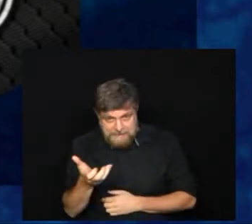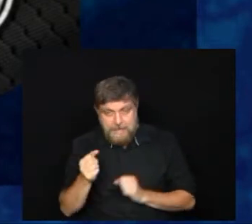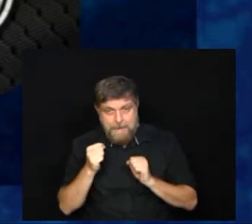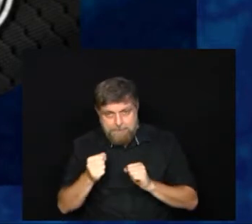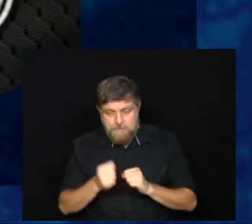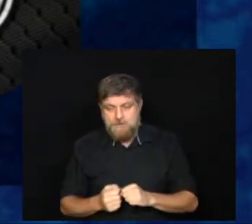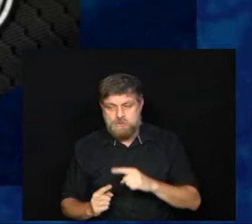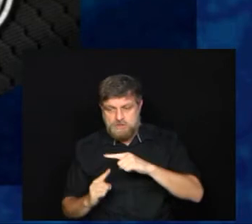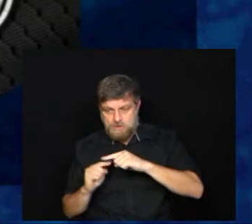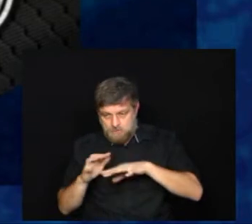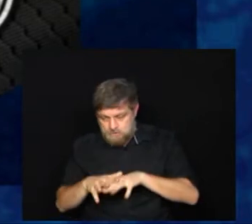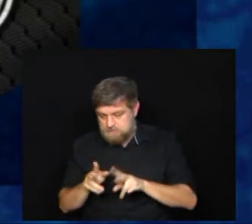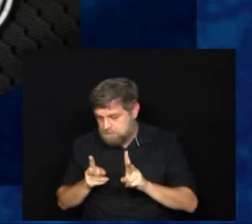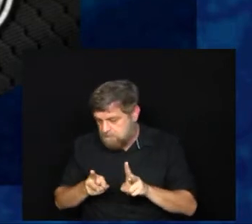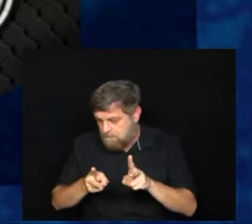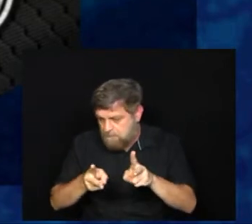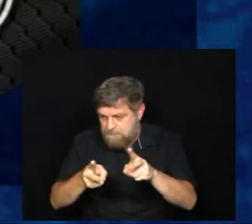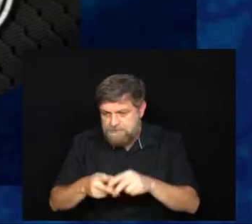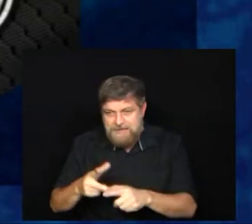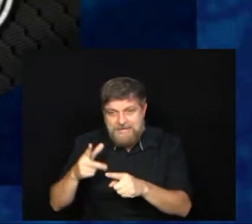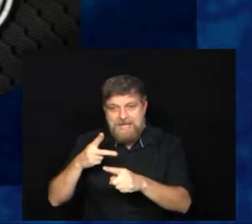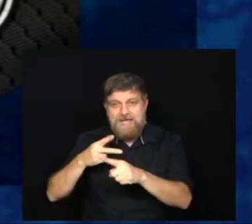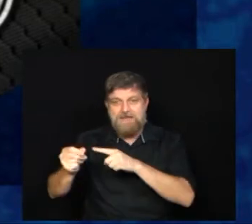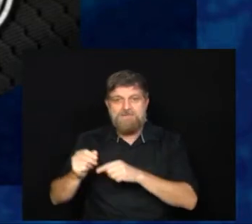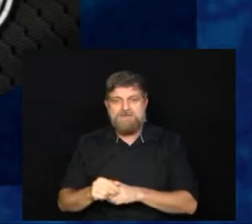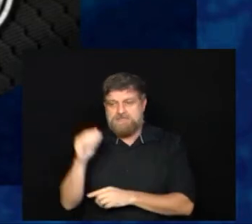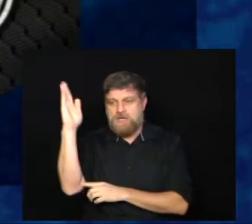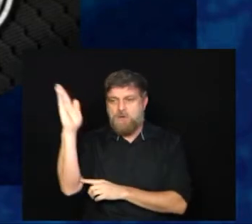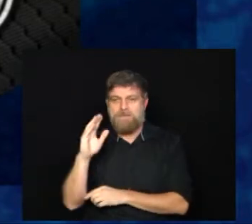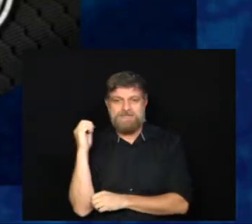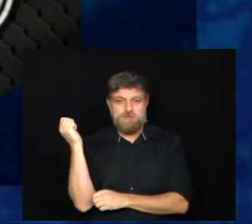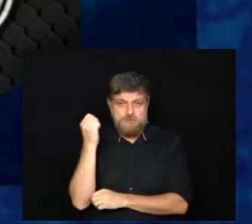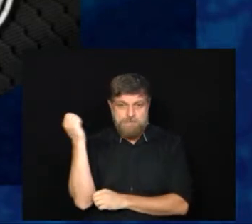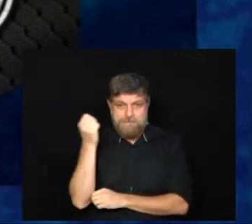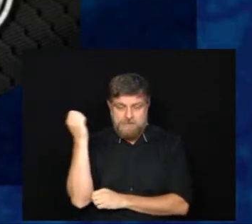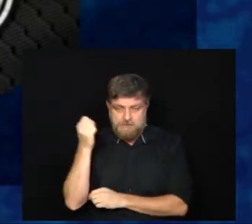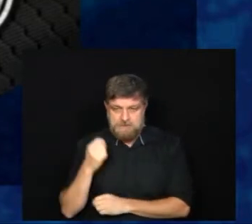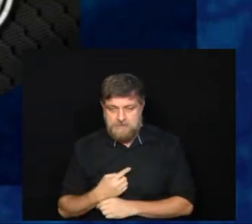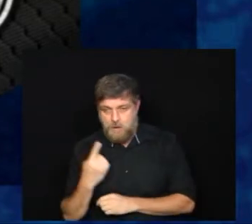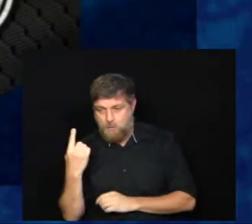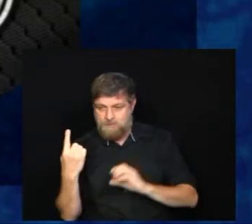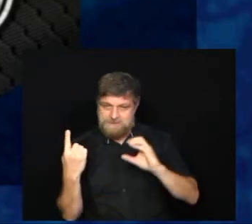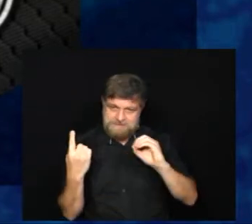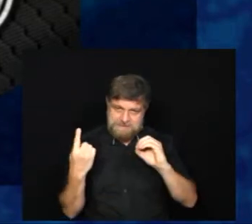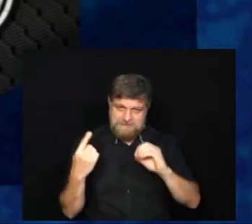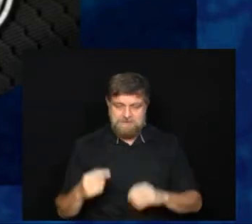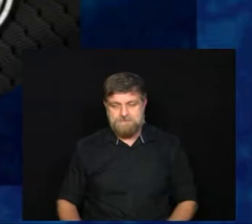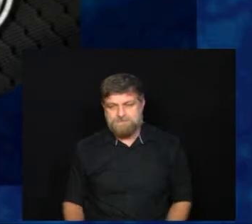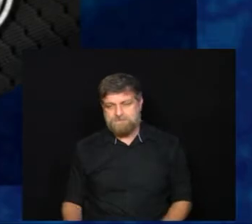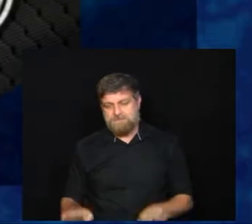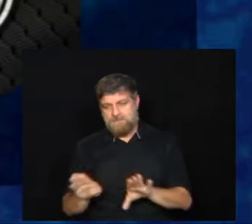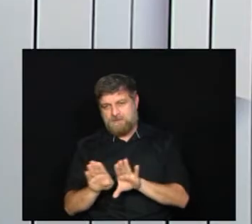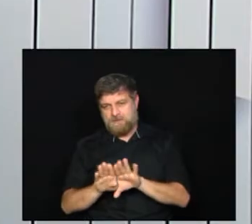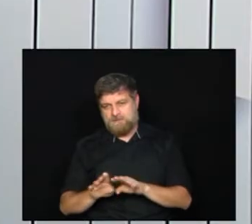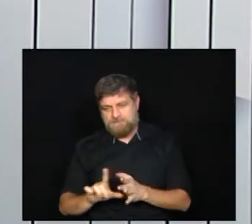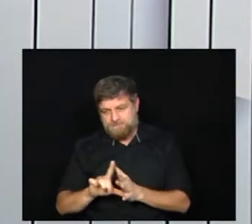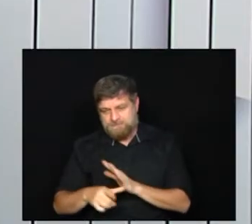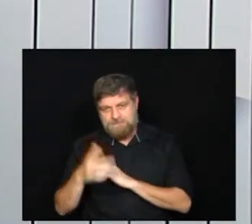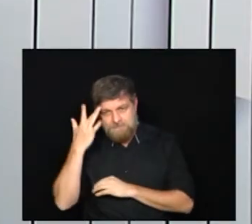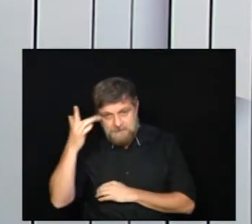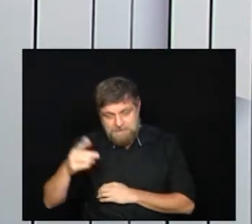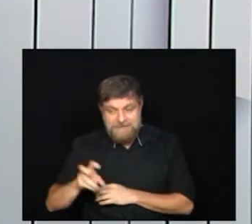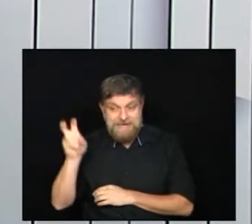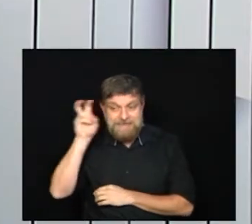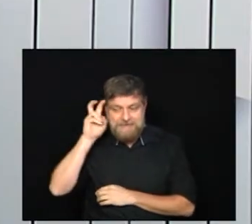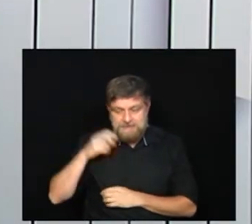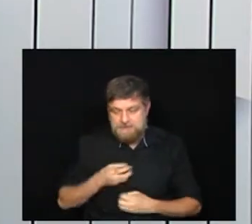repetir a formação que venceu o Brasil de Pelotas na última rodada por 1-0, e claro que também amanhã, na